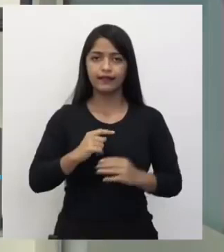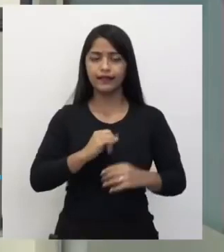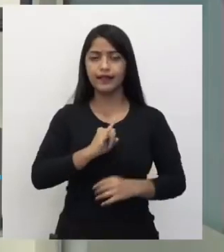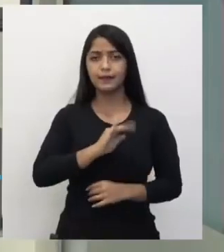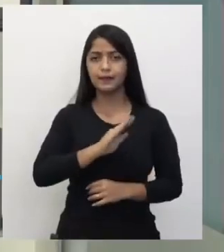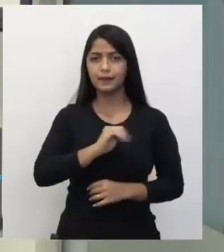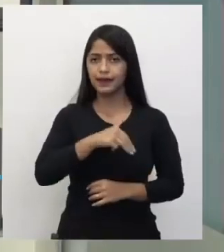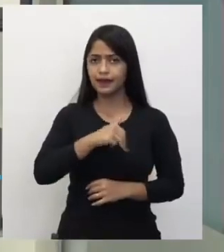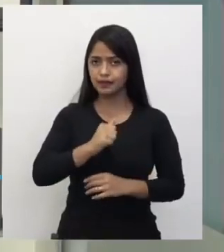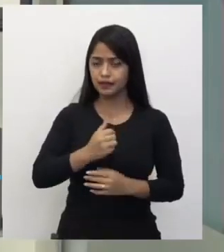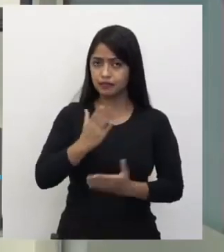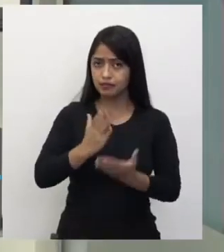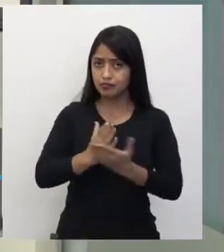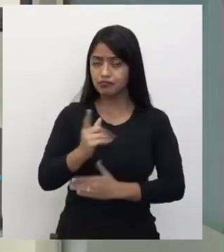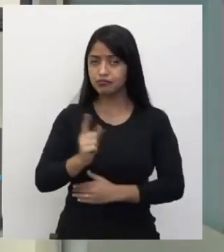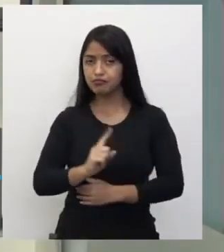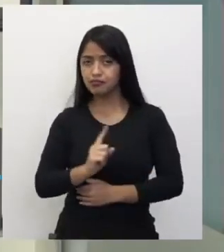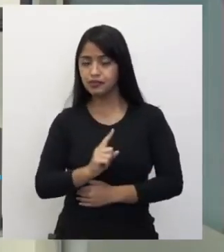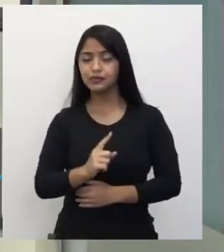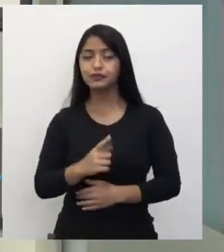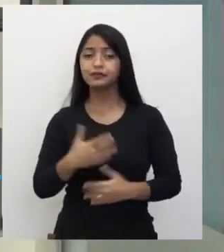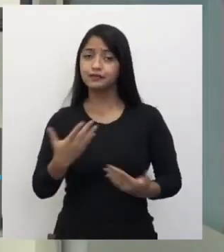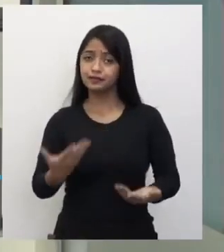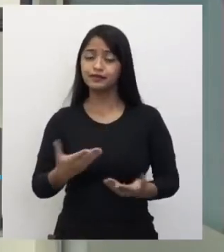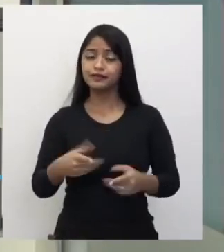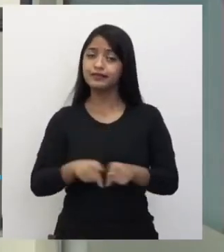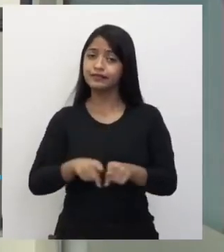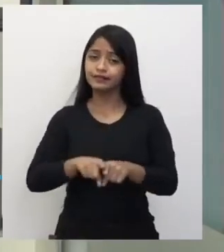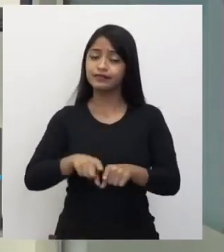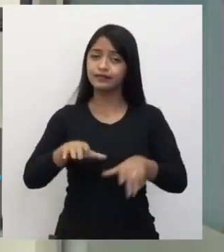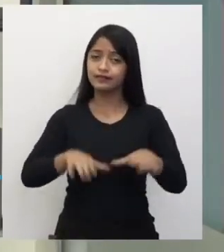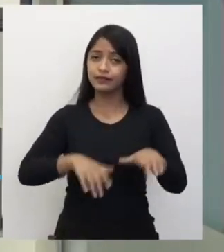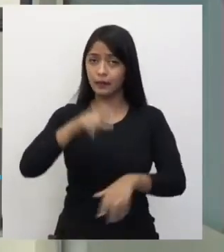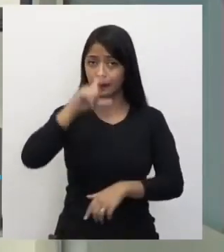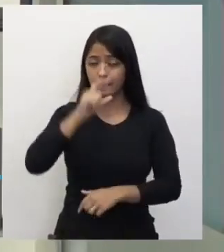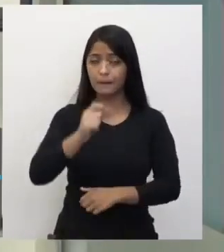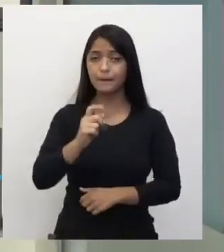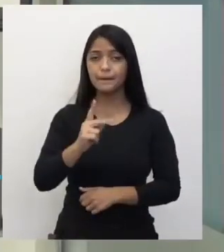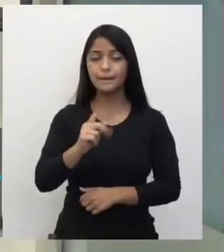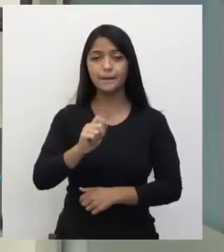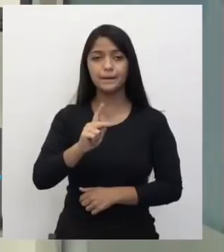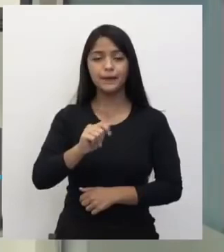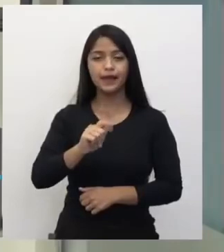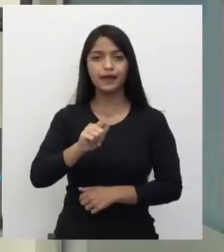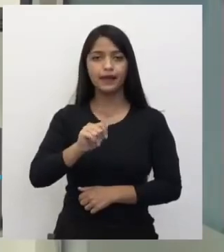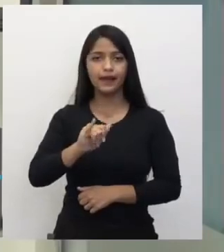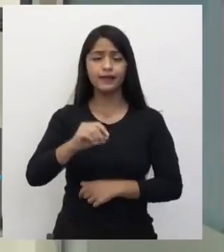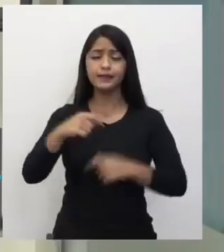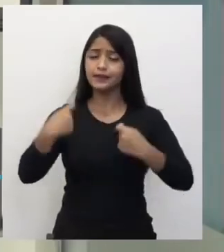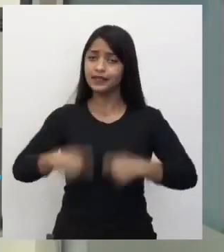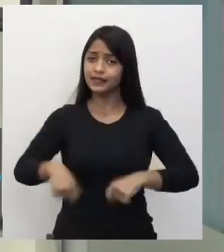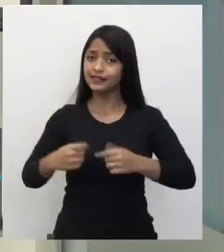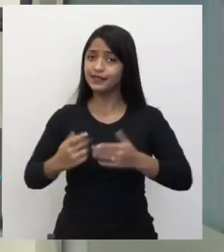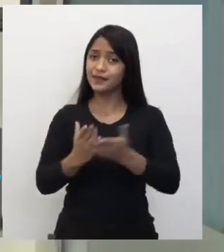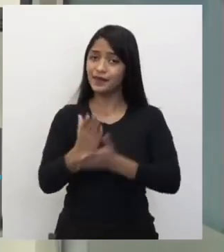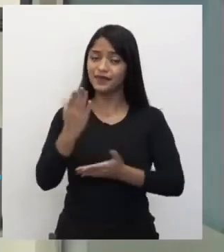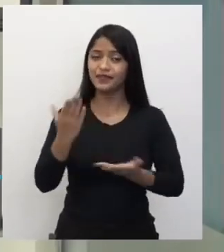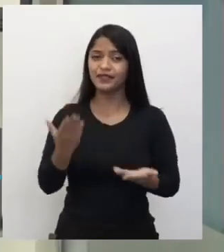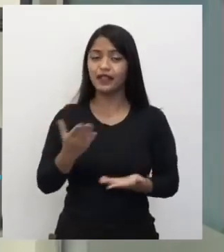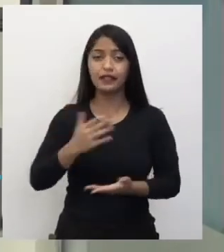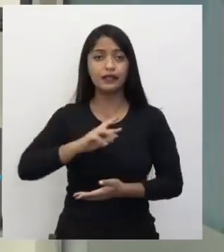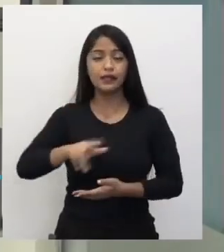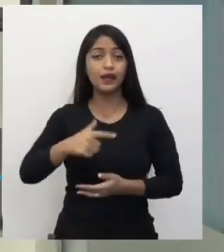IBAMA, lembra disso? Isso. Né? Então, assim, porque até um papagaio eu preciso lá de uma permissão. Eu não posso simplesmente, ai, achei